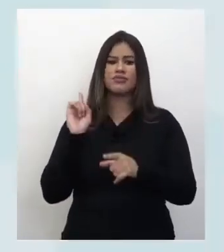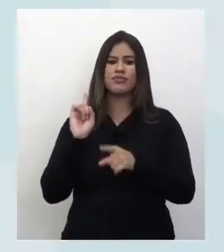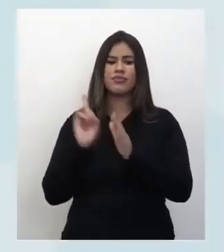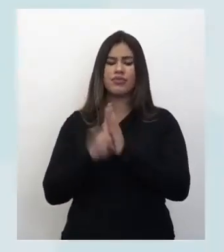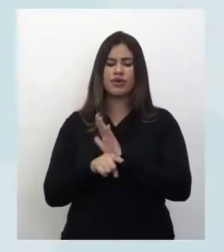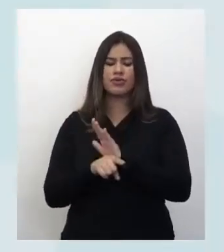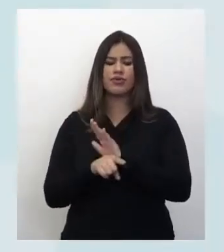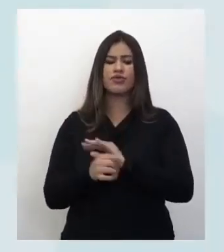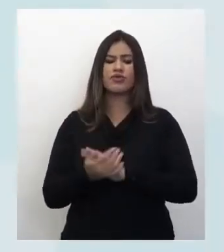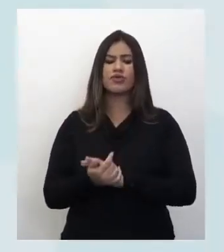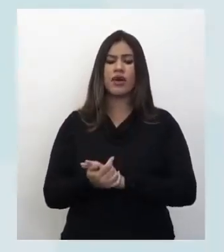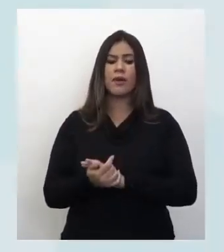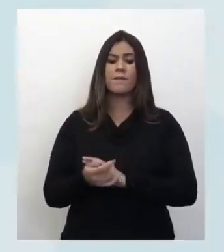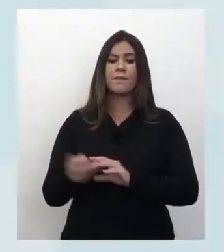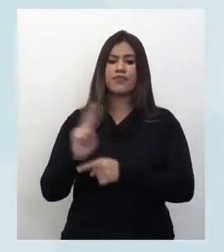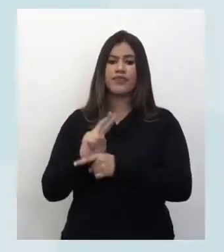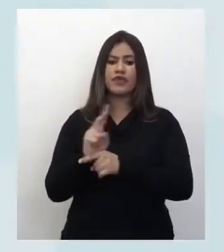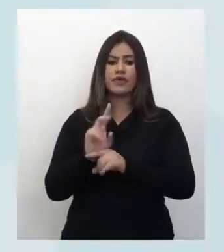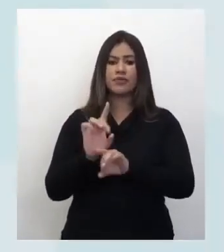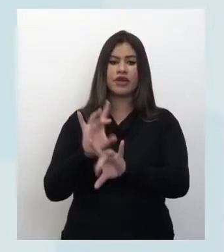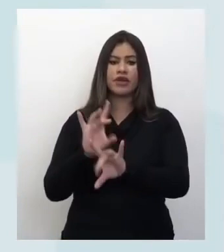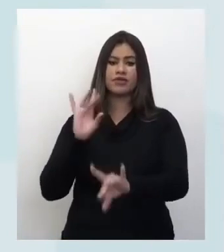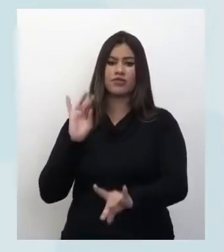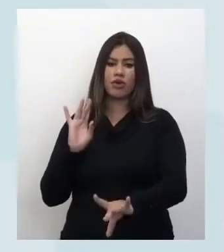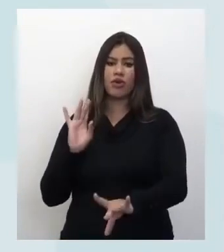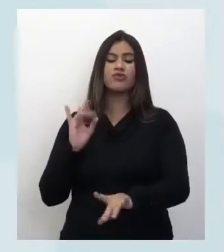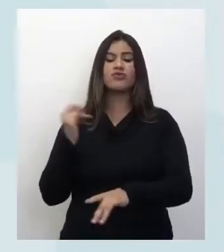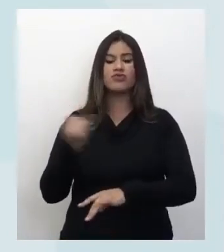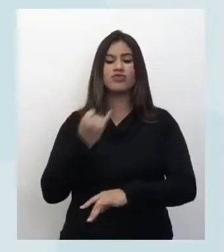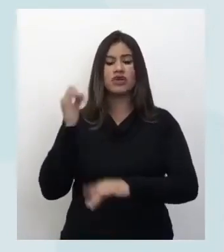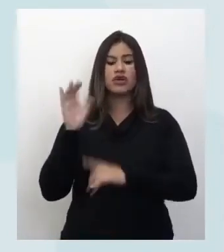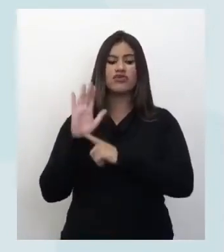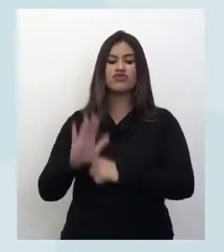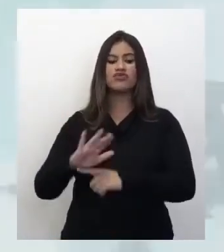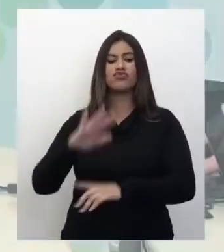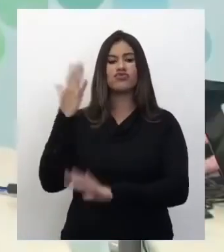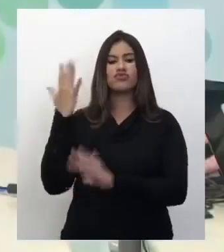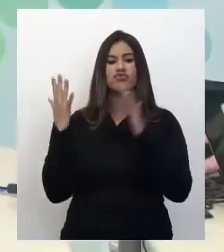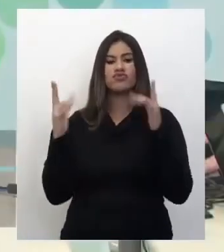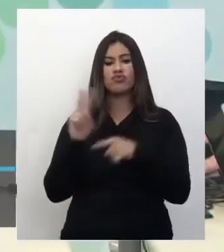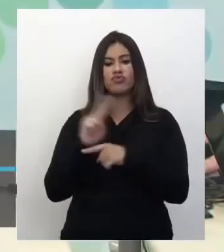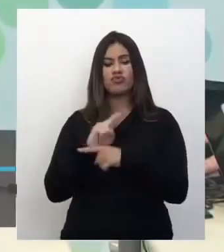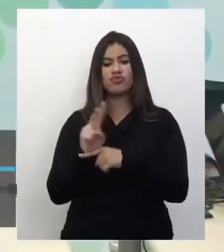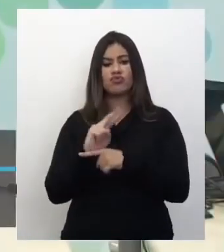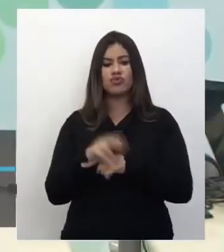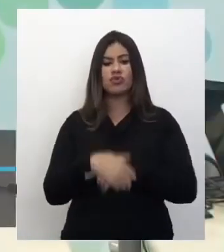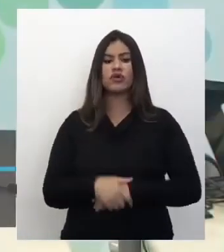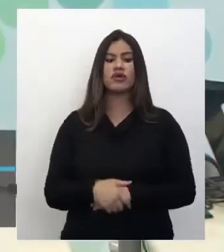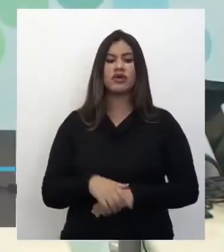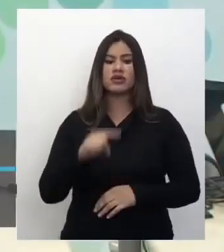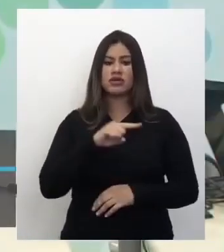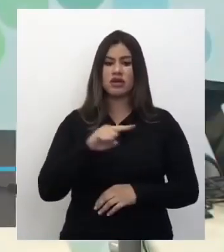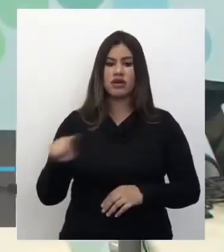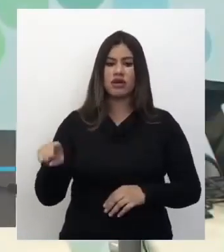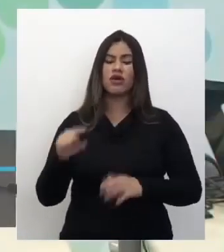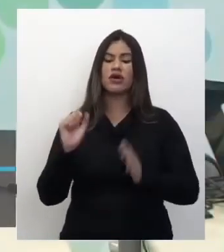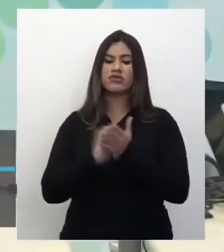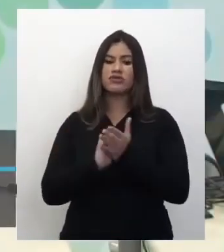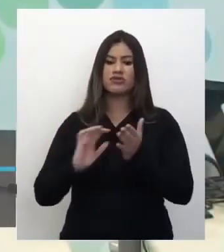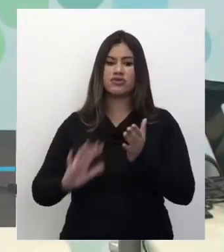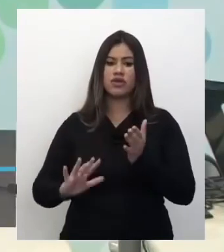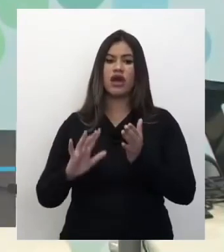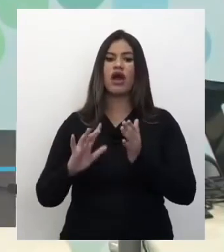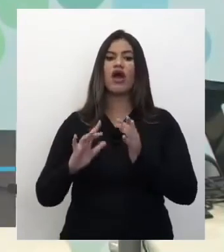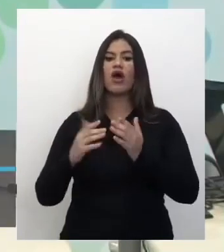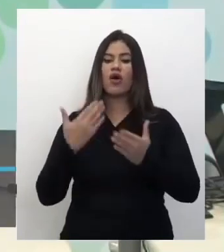é uma importante ferramenta para o monitoramento ambiental, né? Essa atividade ela vai ficar aí para vocês discutir com os professores, com os